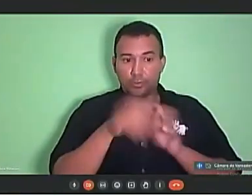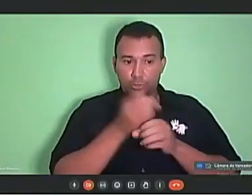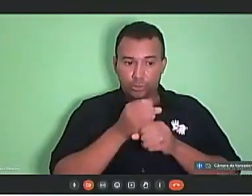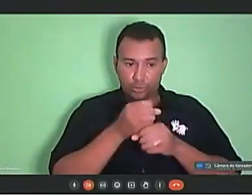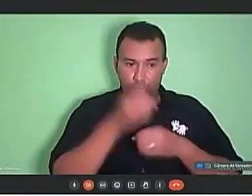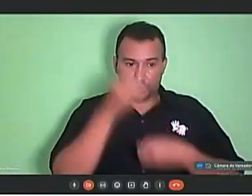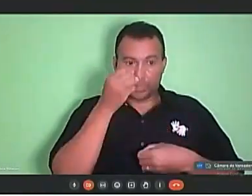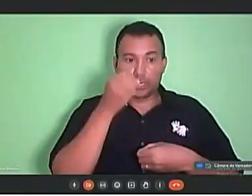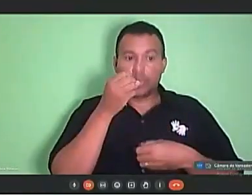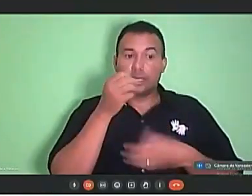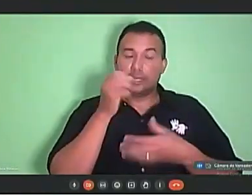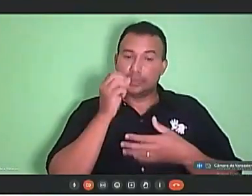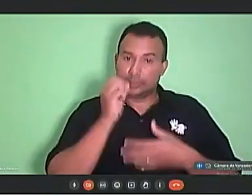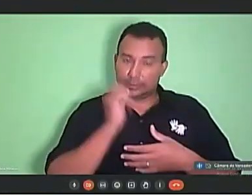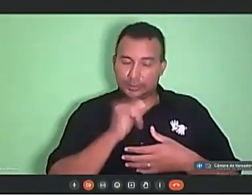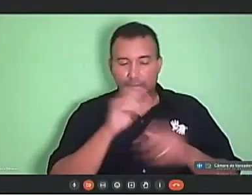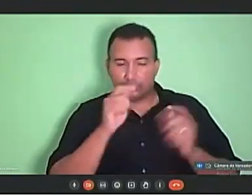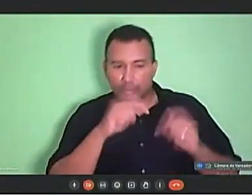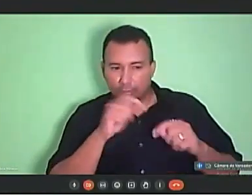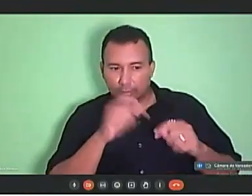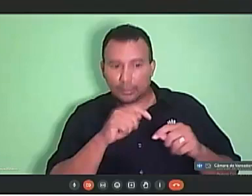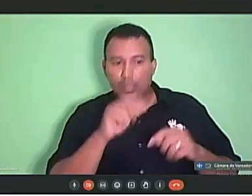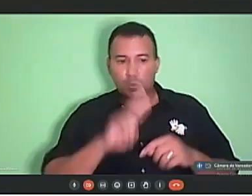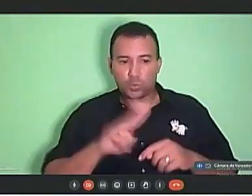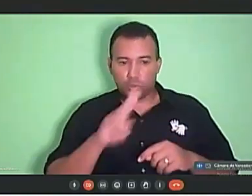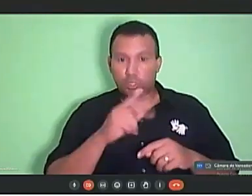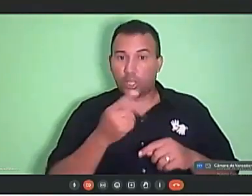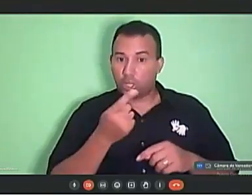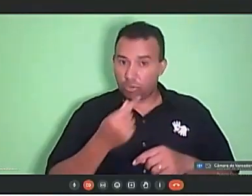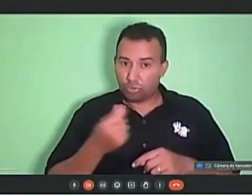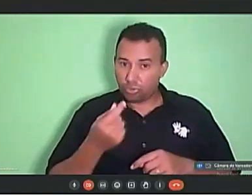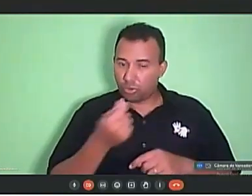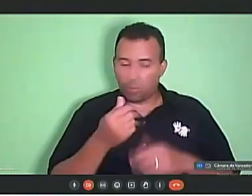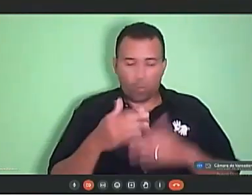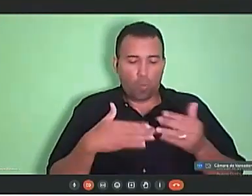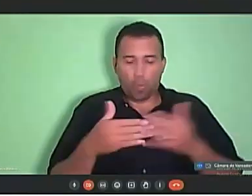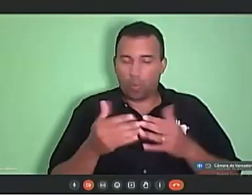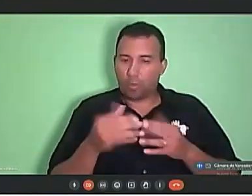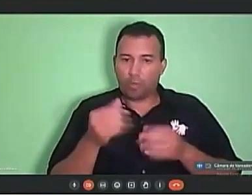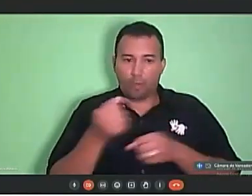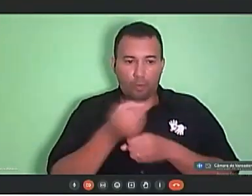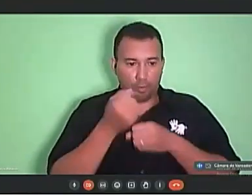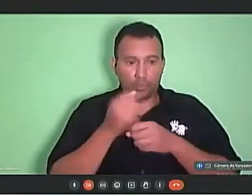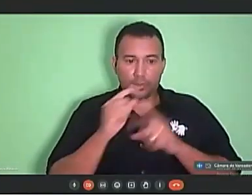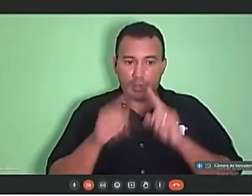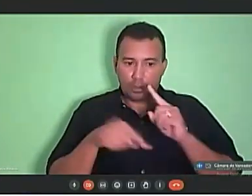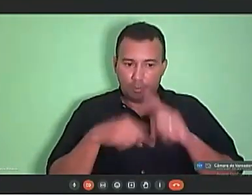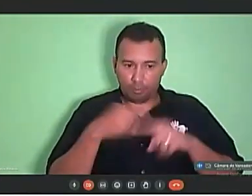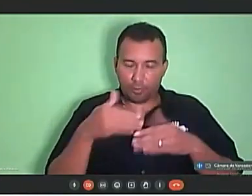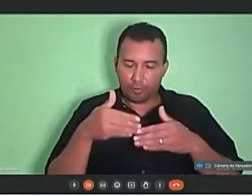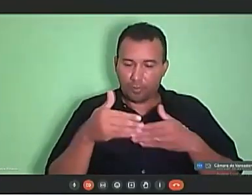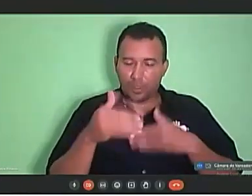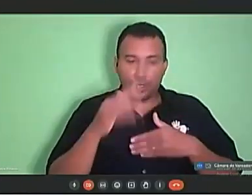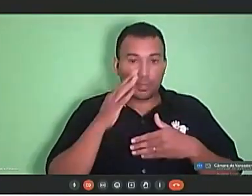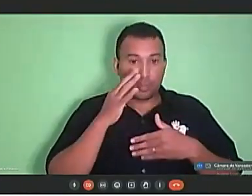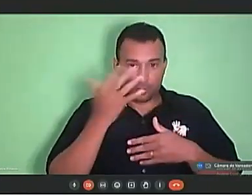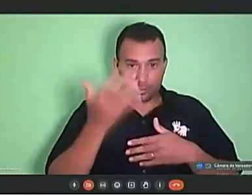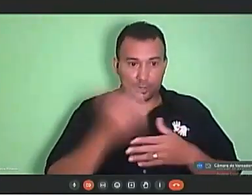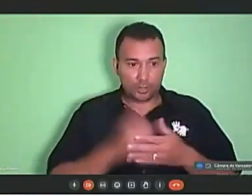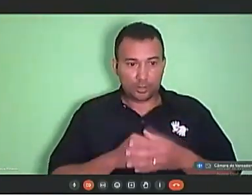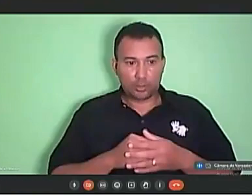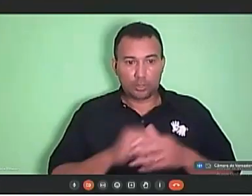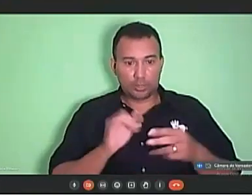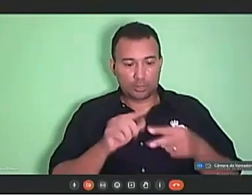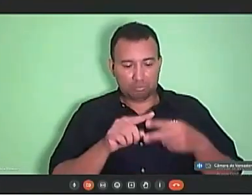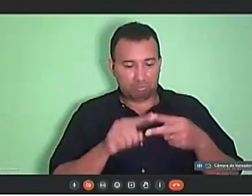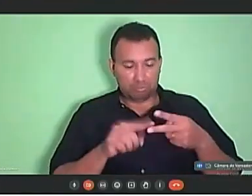vai poder usar dinheiro para fazer qual seja a obra aí que vocês decidirem. Então, sem esses 2 elementos, não tem obras, pessoal. E